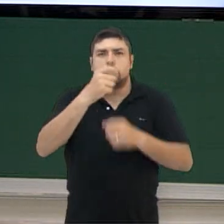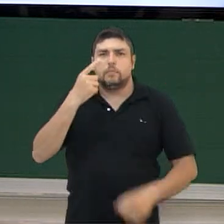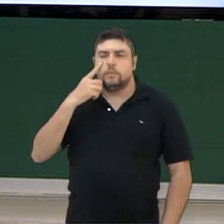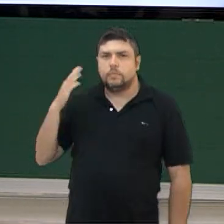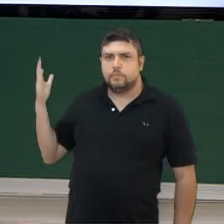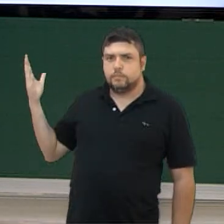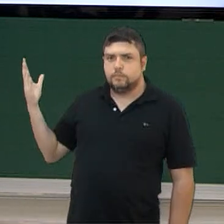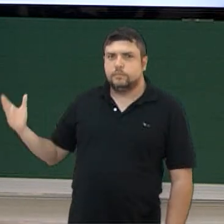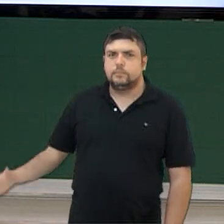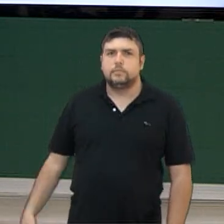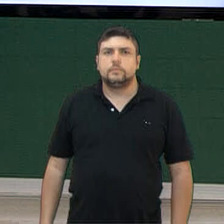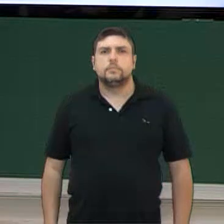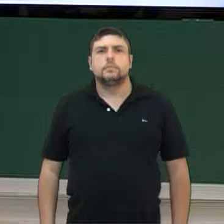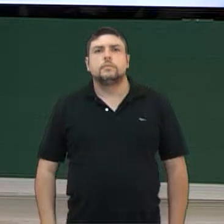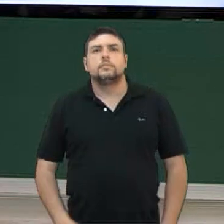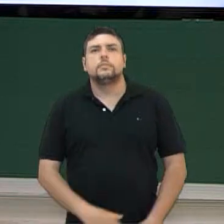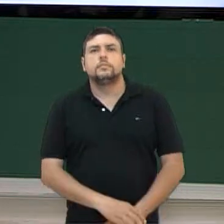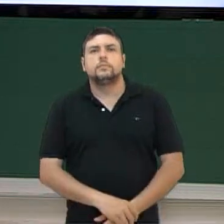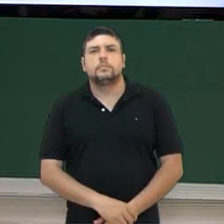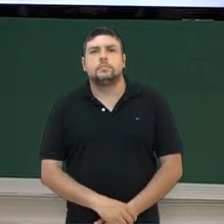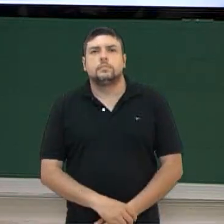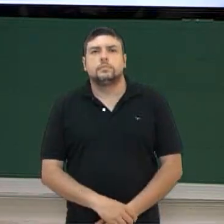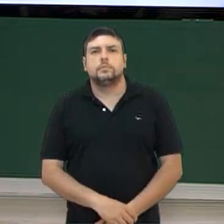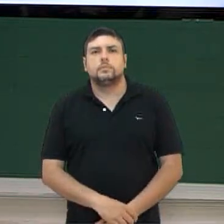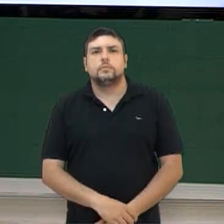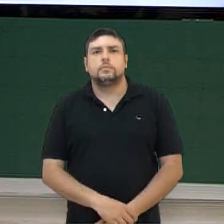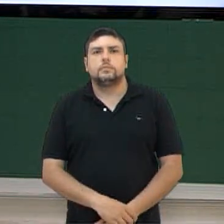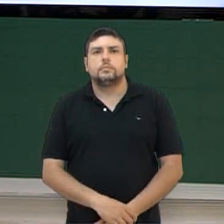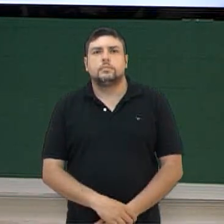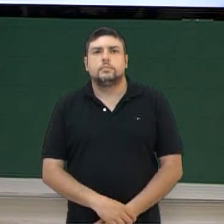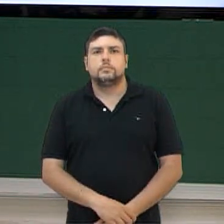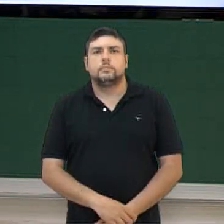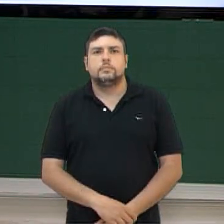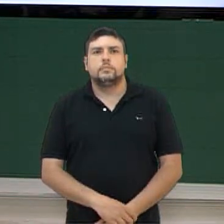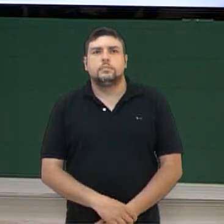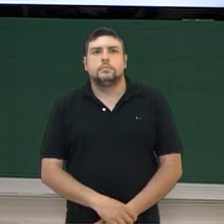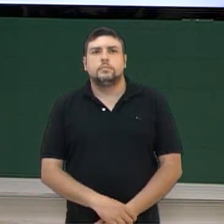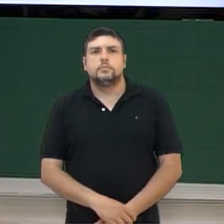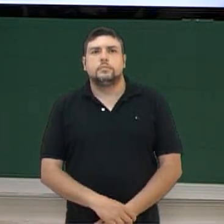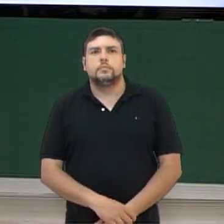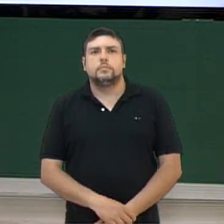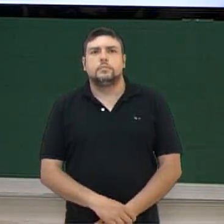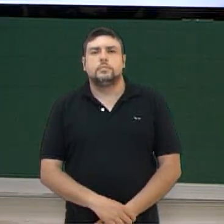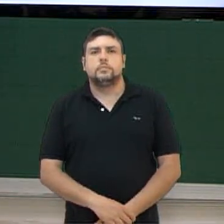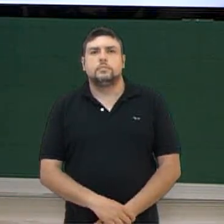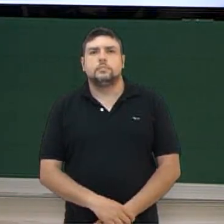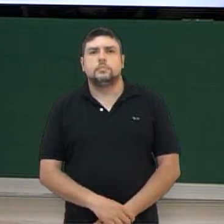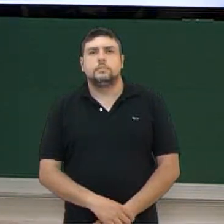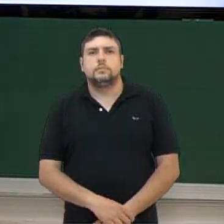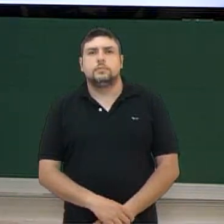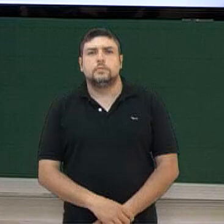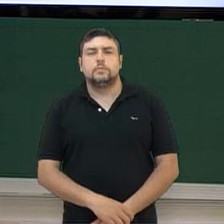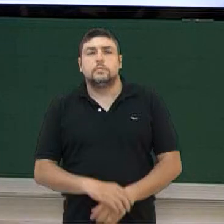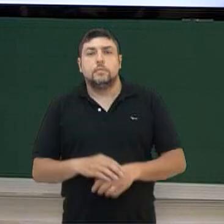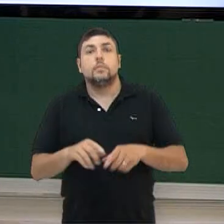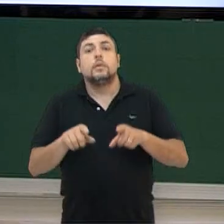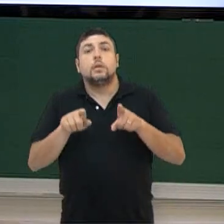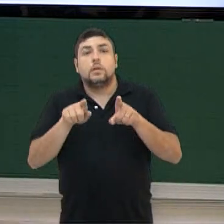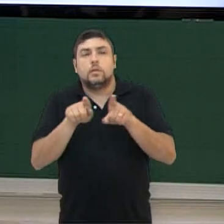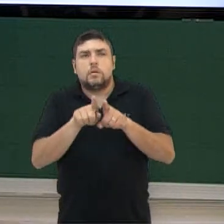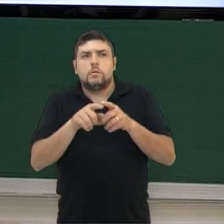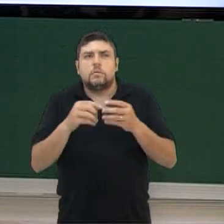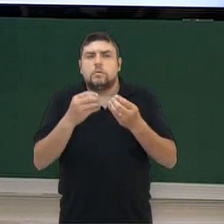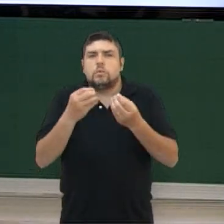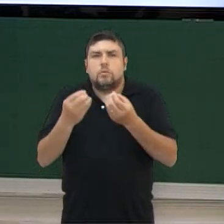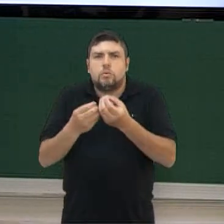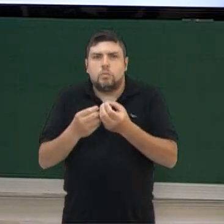fica 3 elevado a 4 mais 3, que é 3 elevado a 7. Da mesma forma aqui, eu tenho o produto,